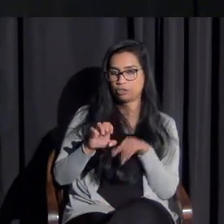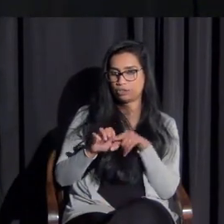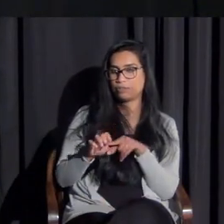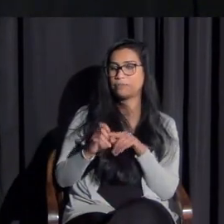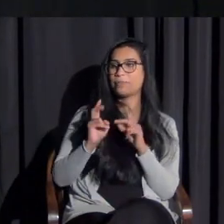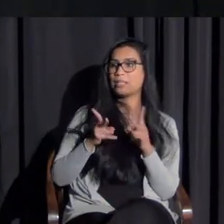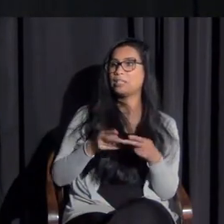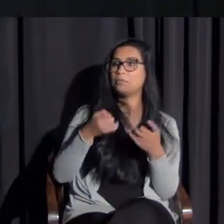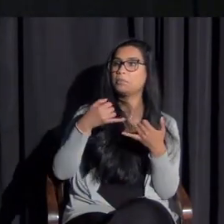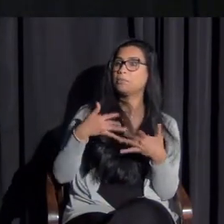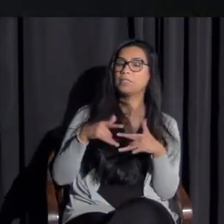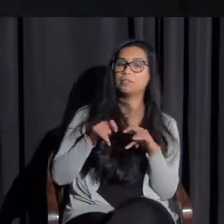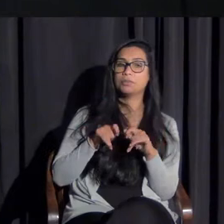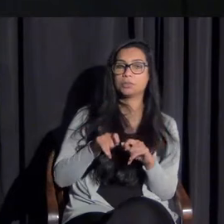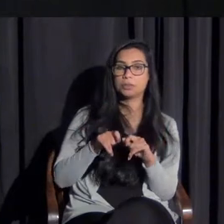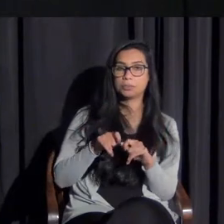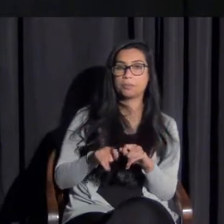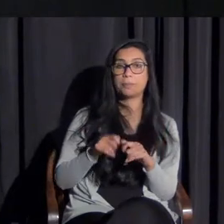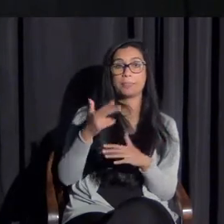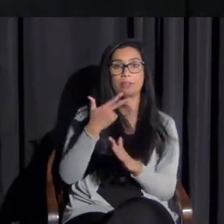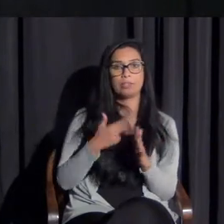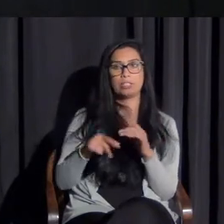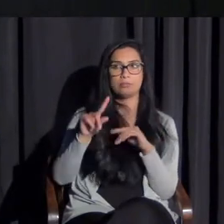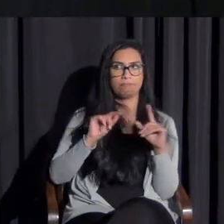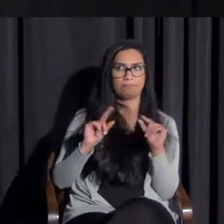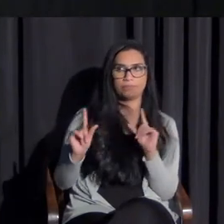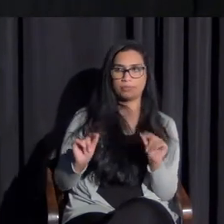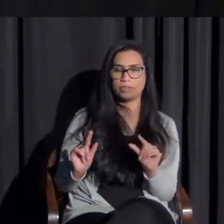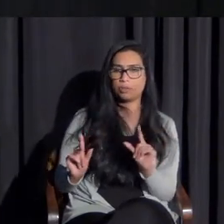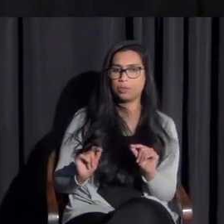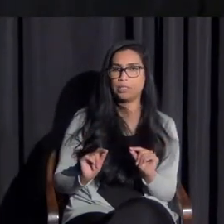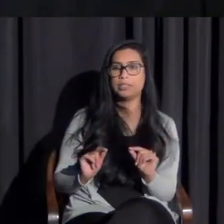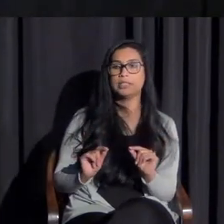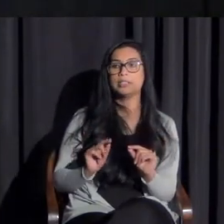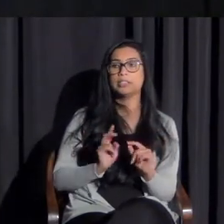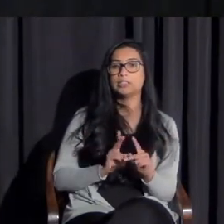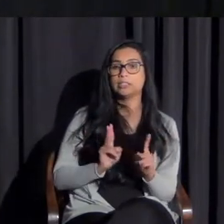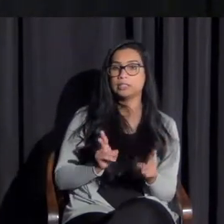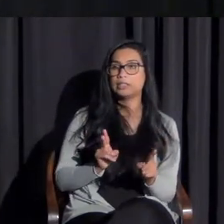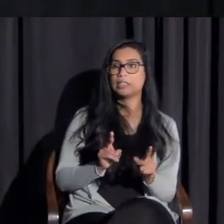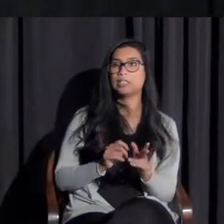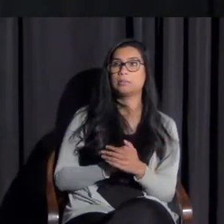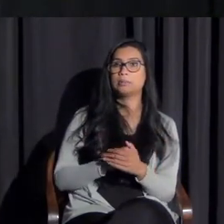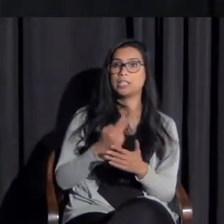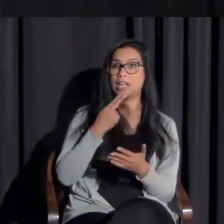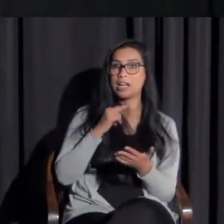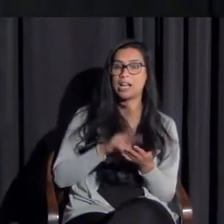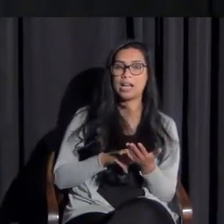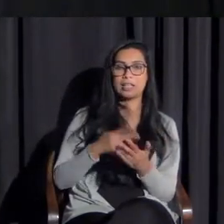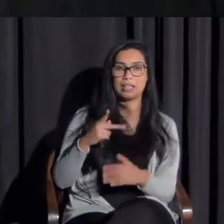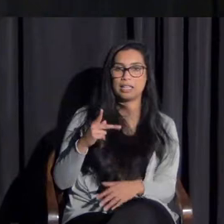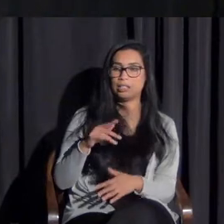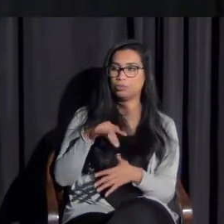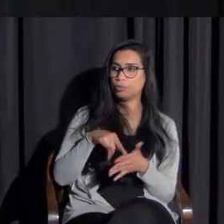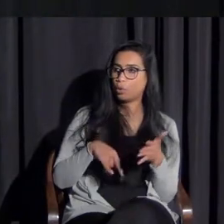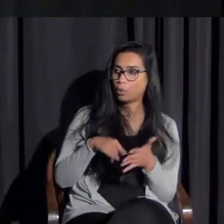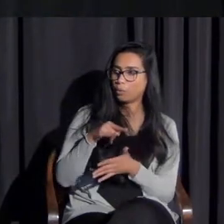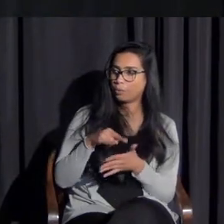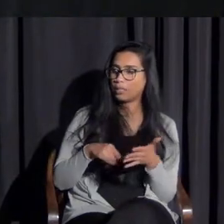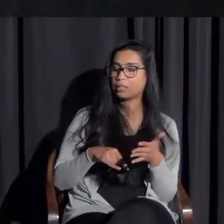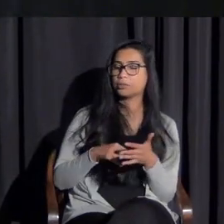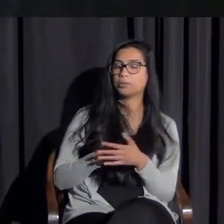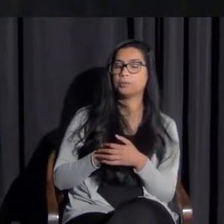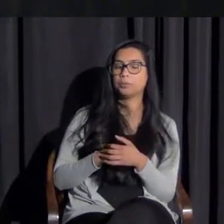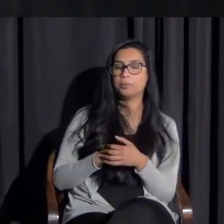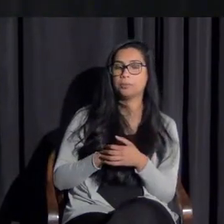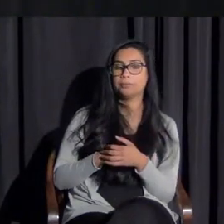desenhos que ele colecionava, enfim, ele numa das cartas que ele deixa, nos documentos, na verdade, que ele deixa, ele vai chamar